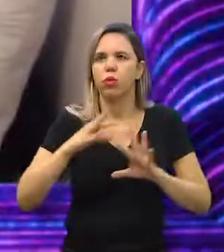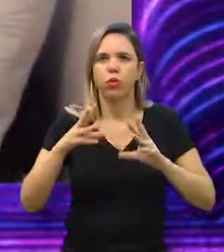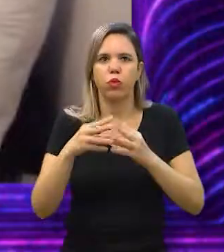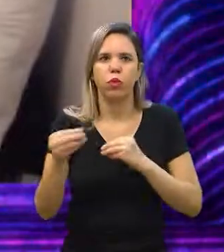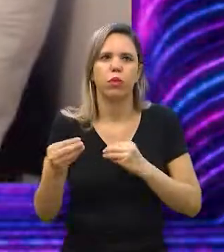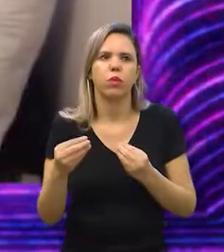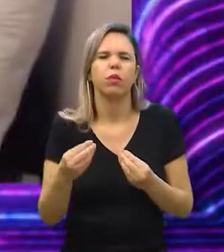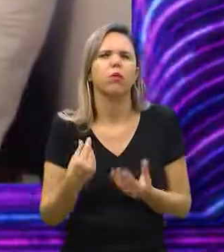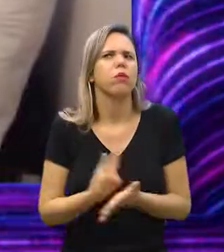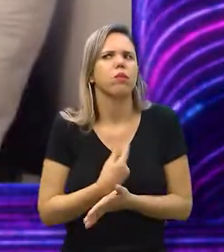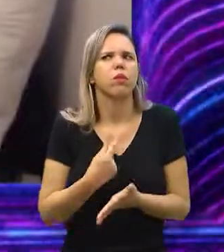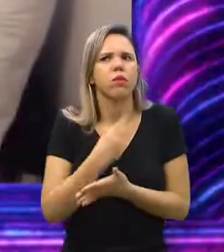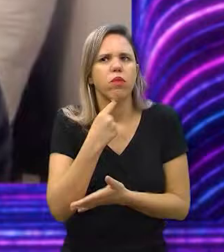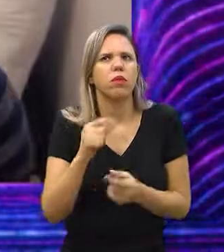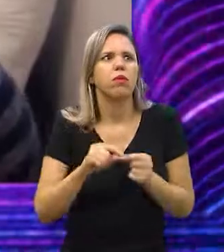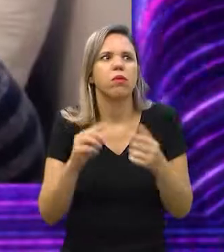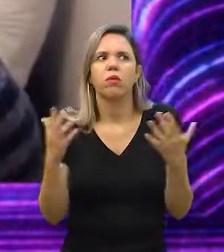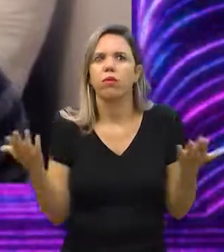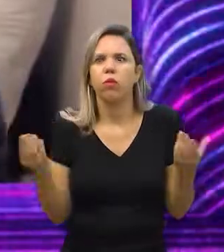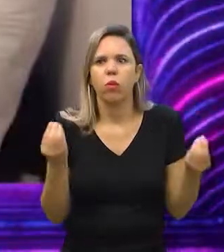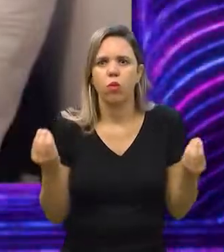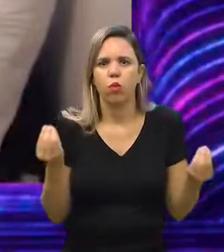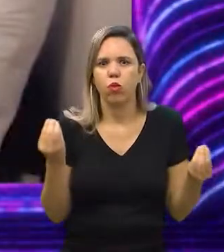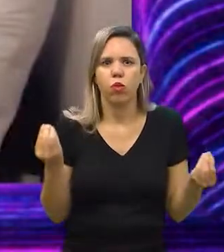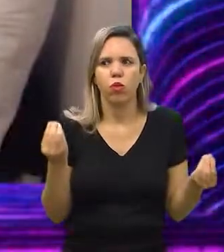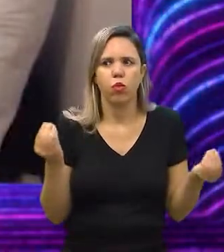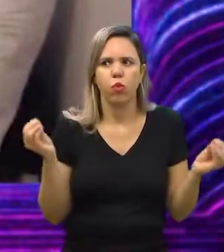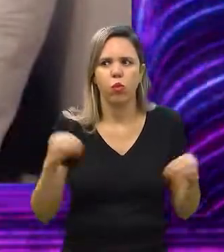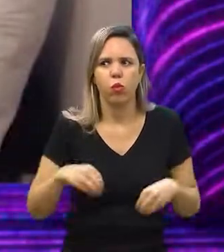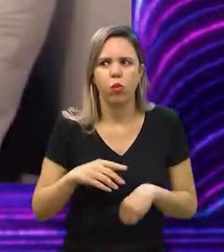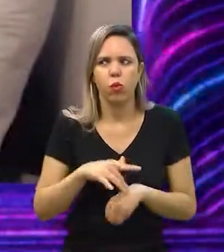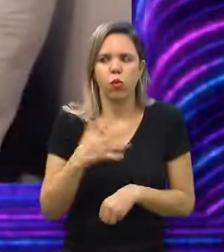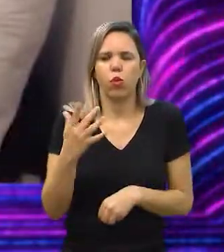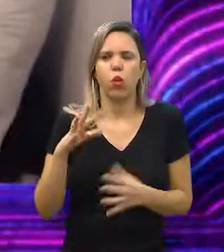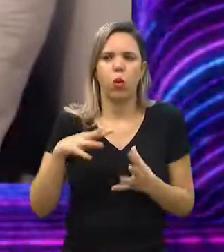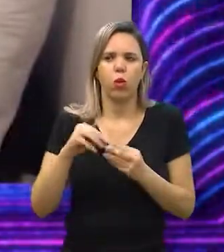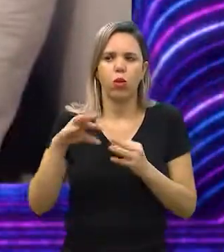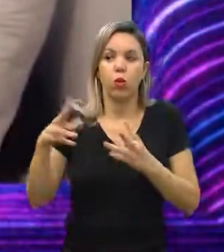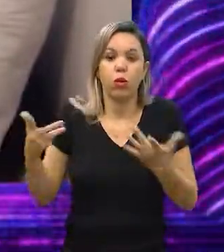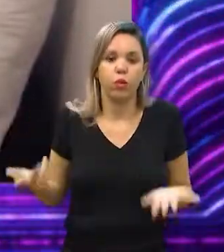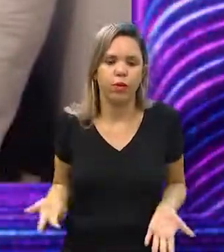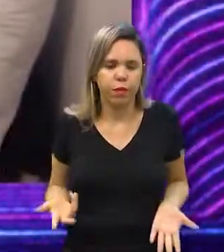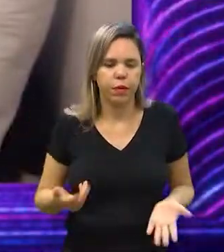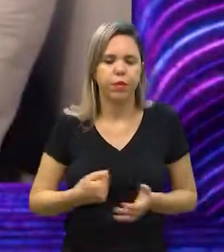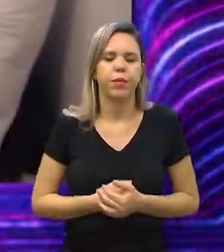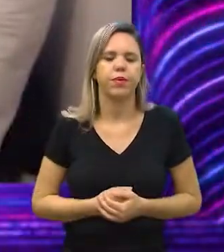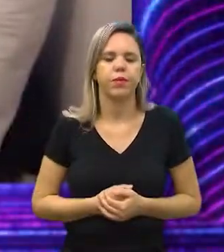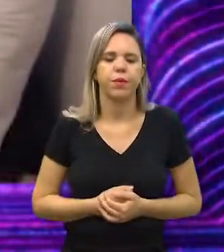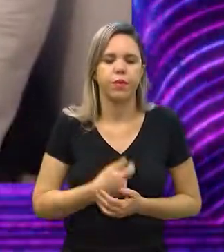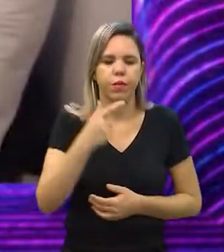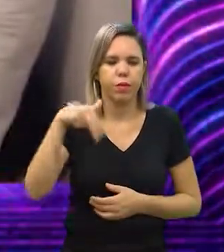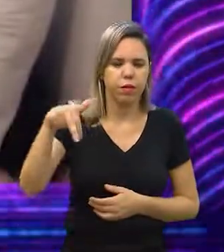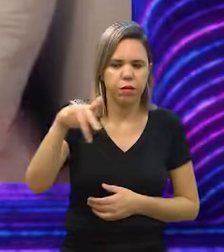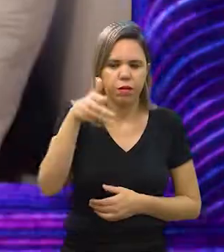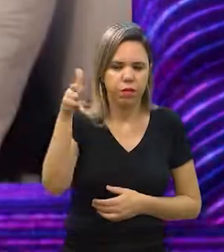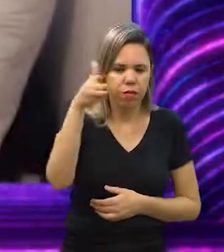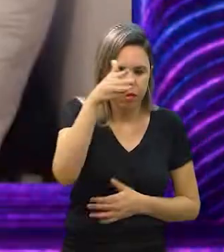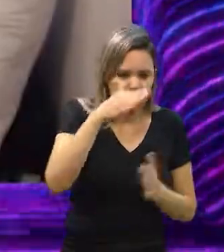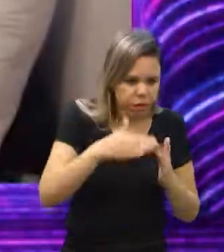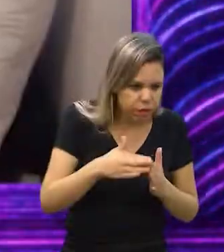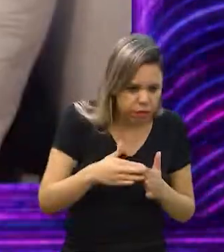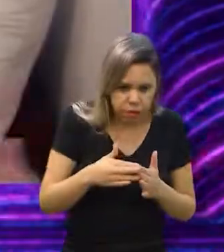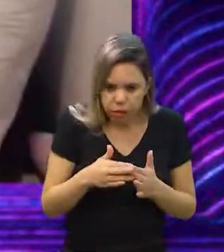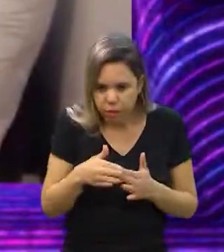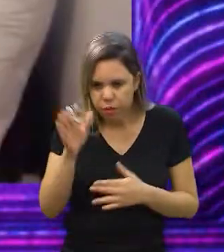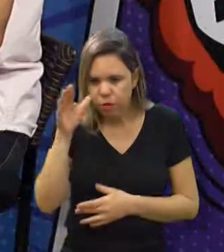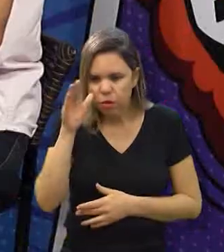amigos, todo mundo. E ele se pergunta, o que aconteceu? Como assim? Como posso ter sumido com todo mundo? Então, ele vai andando pela casa,